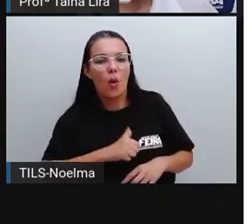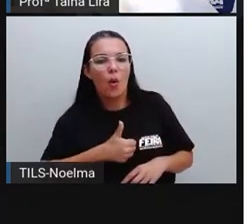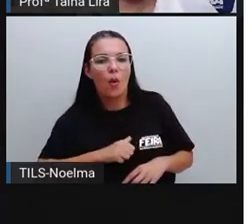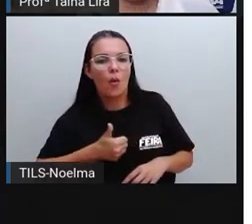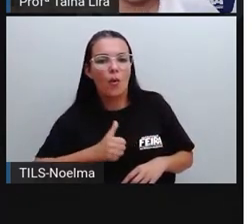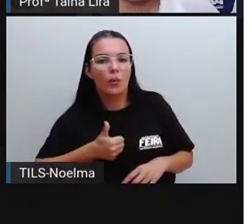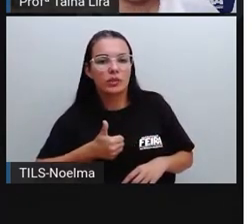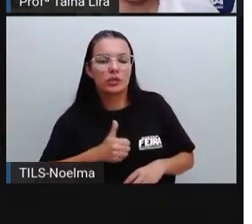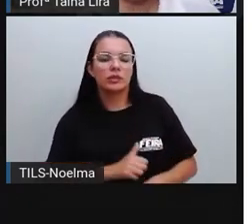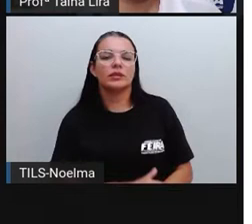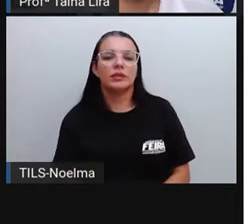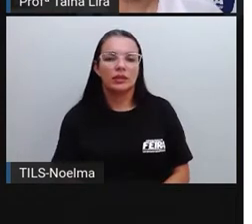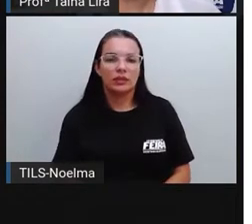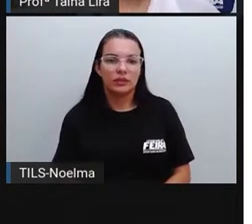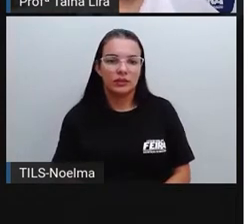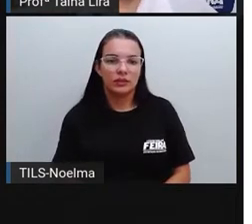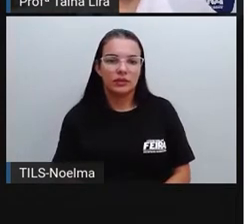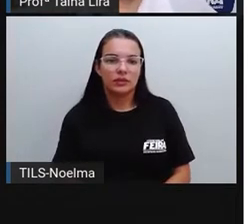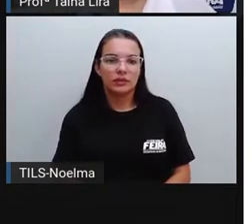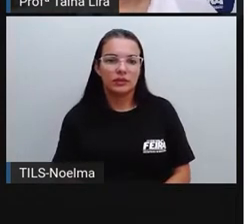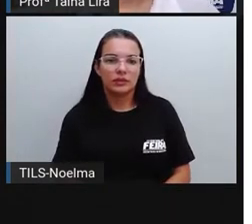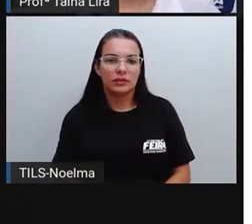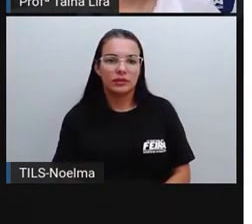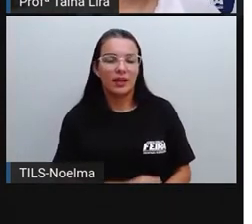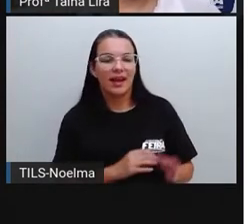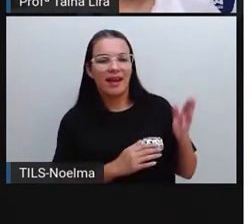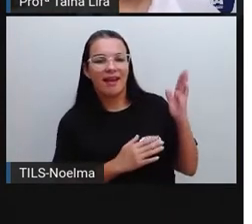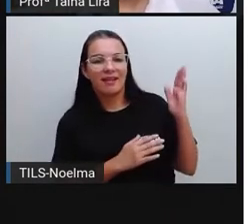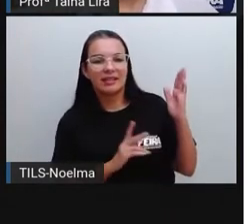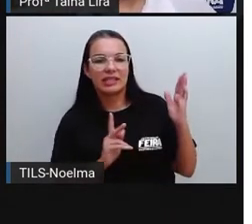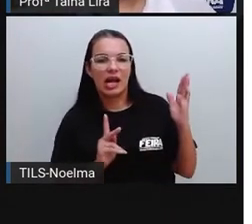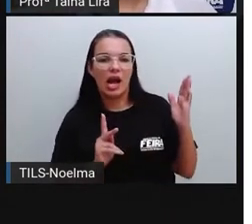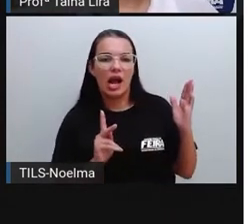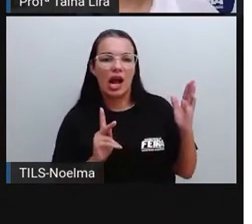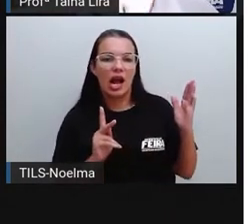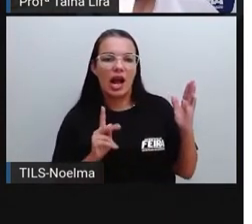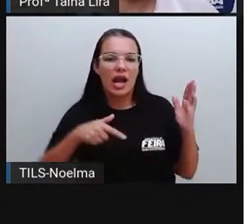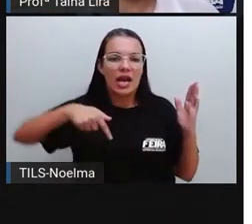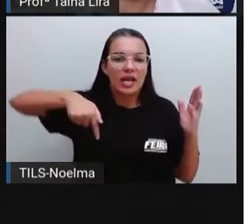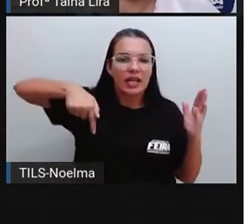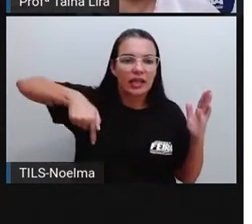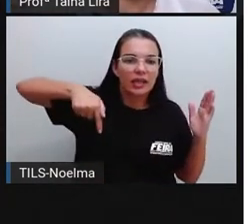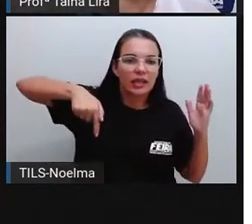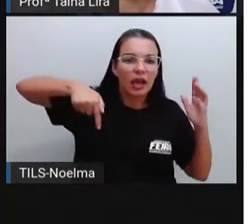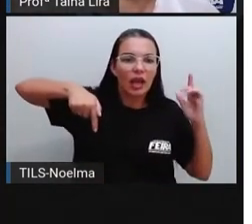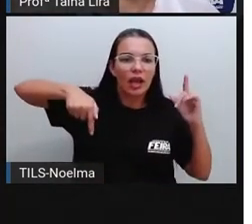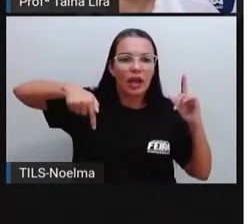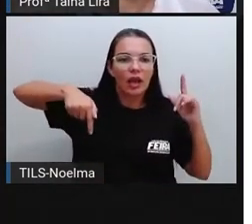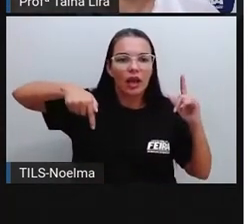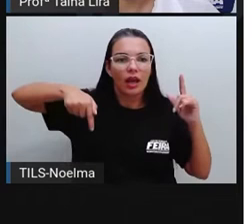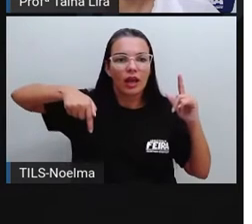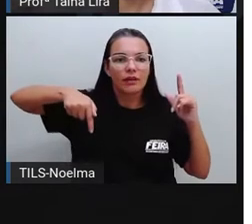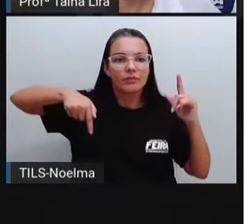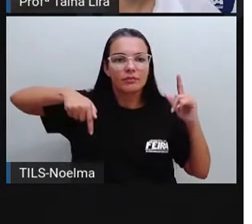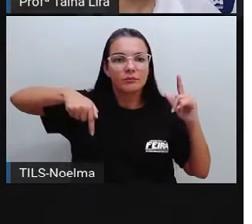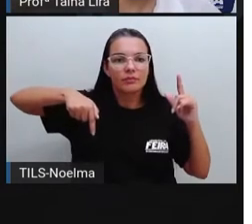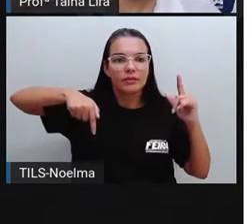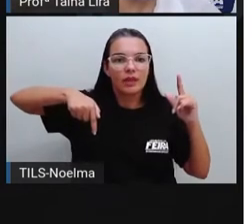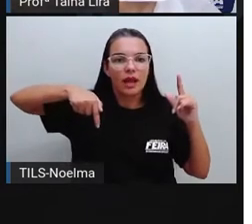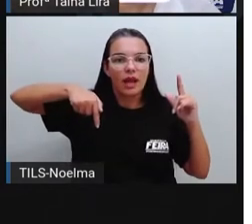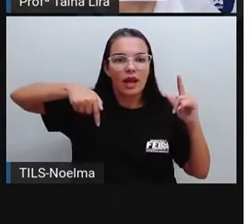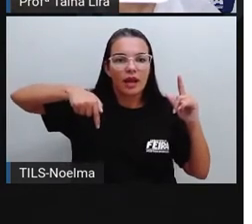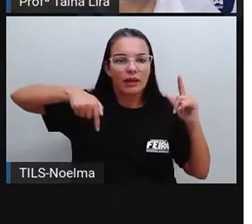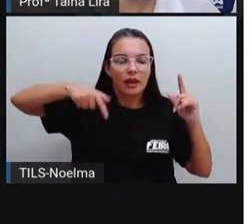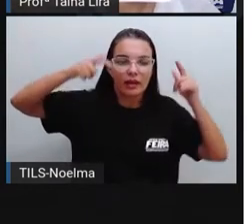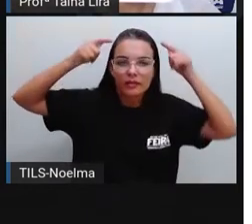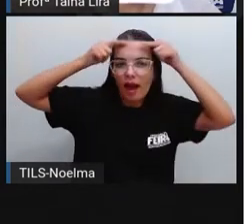vem depois do 10. Uma rainha que é representada pela letra Q e vale 12. Olha lá a